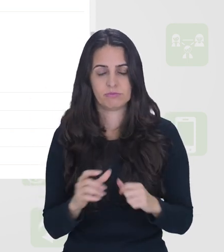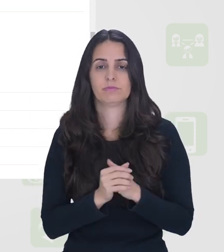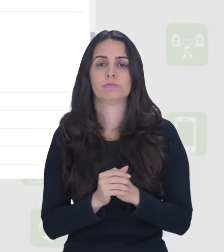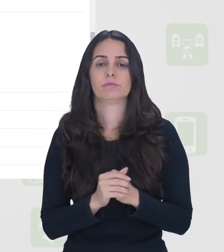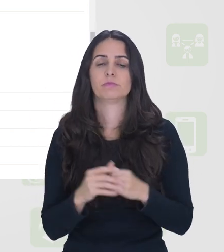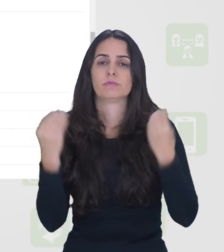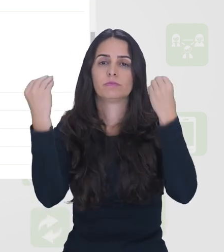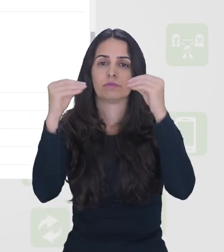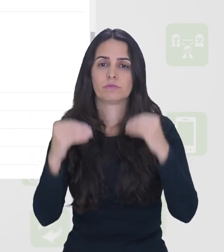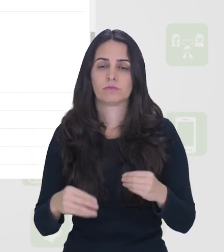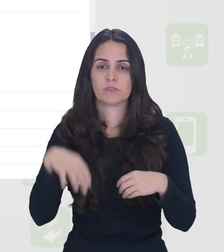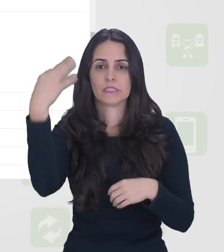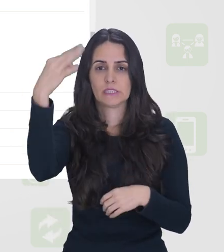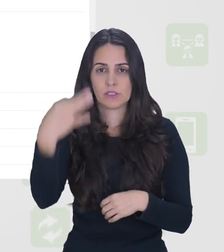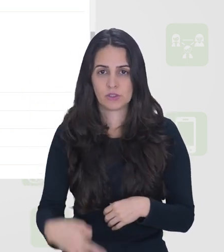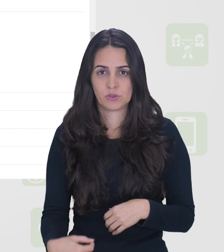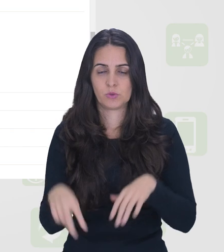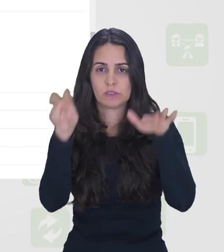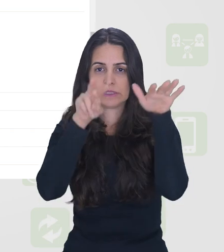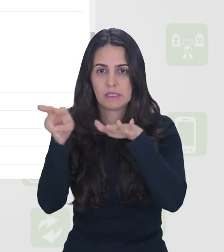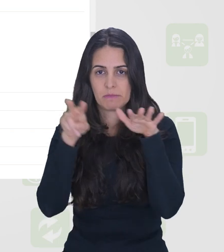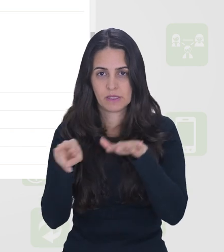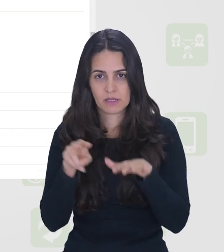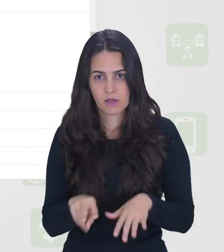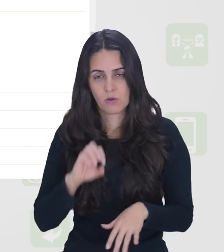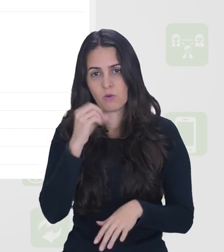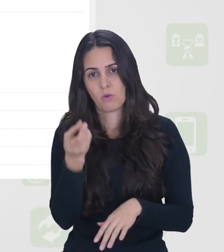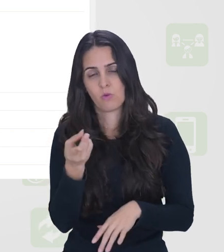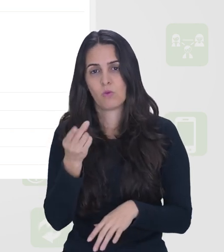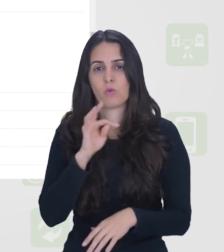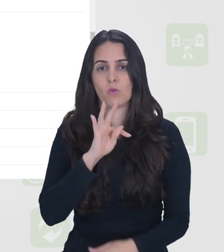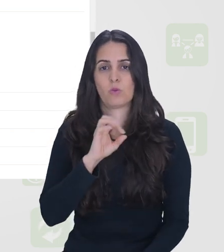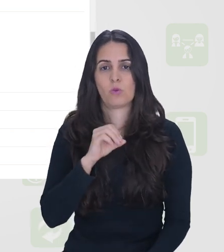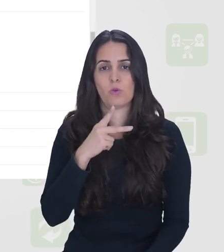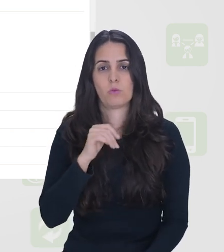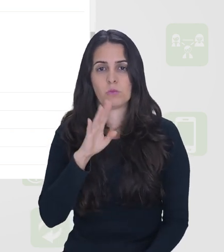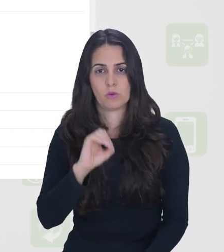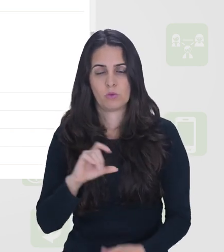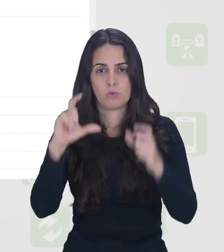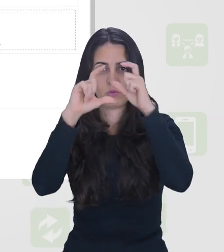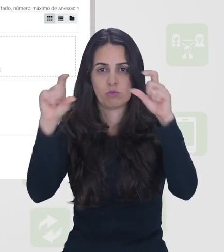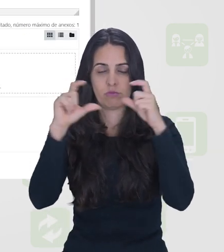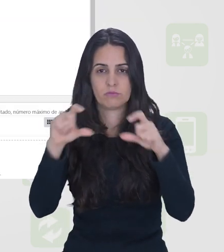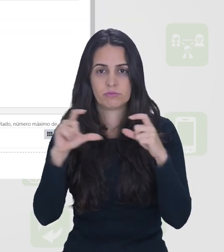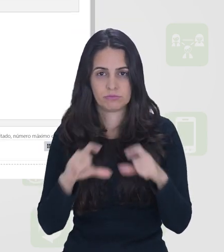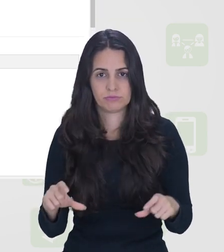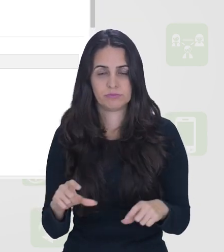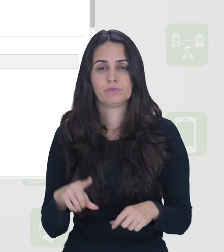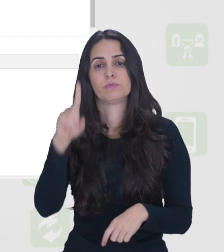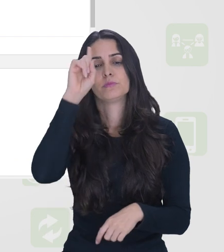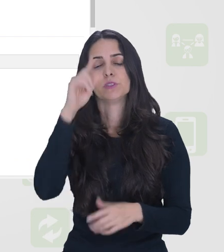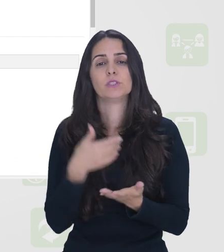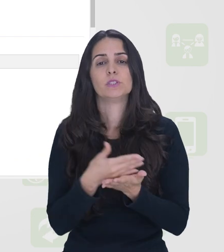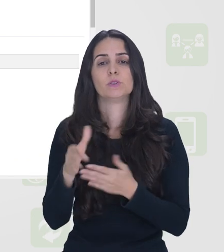Então já coloca certinho aqui semanal ou em tópicos semanal vai ser útil e conectado com